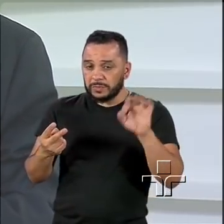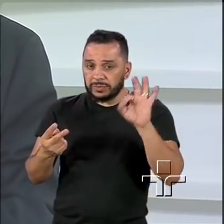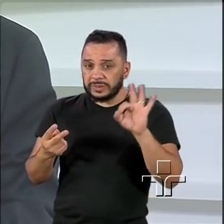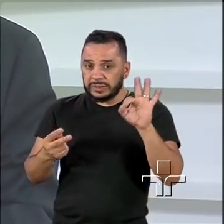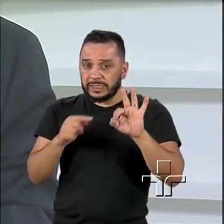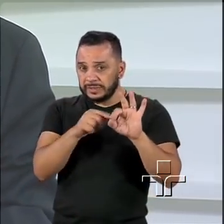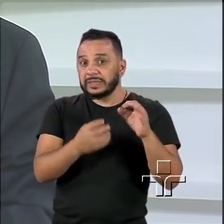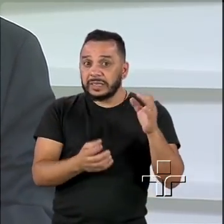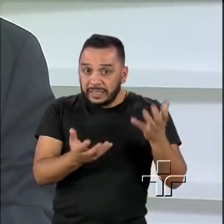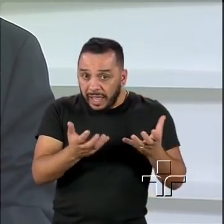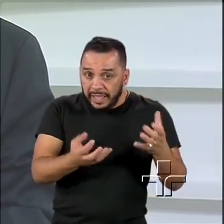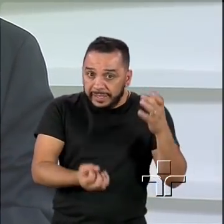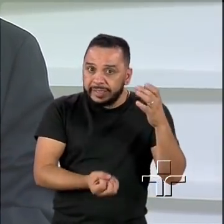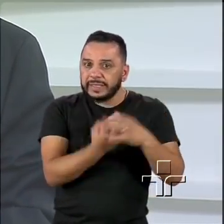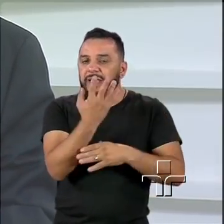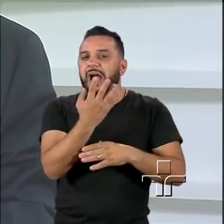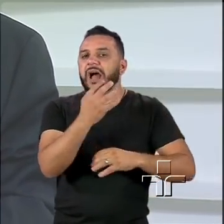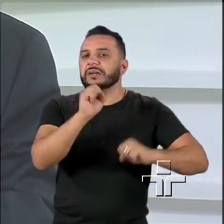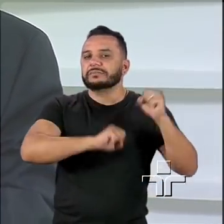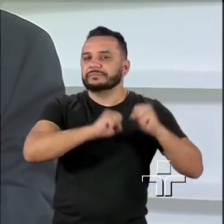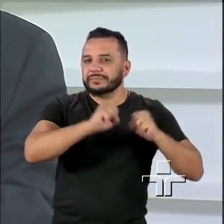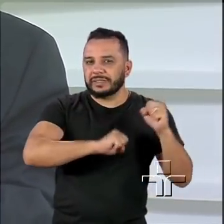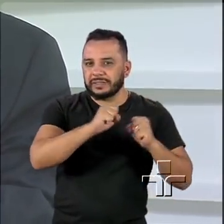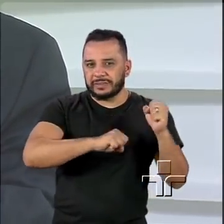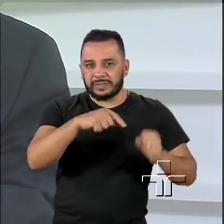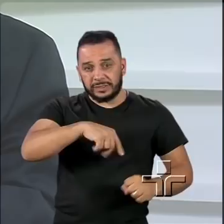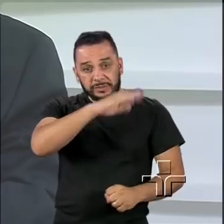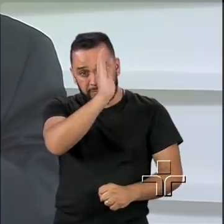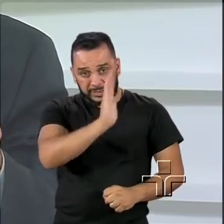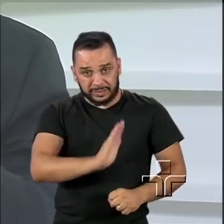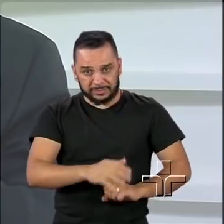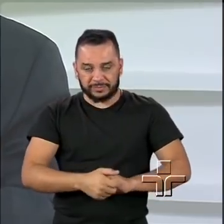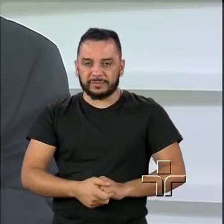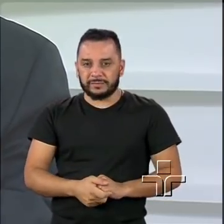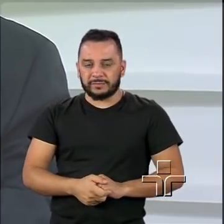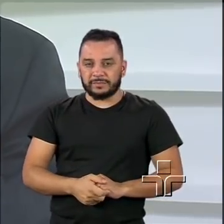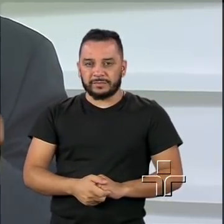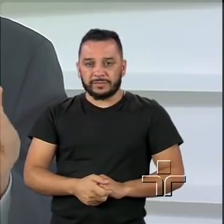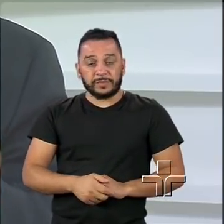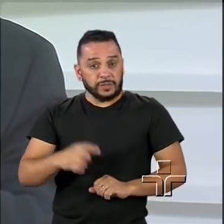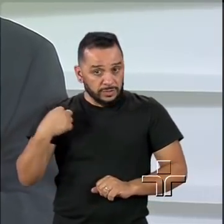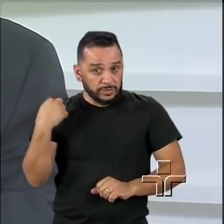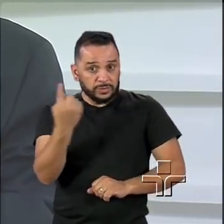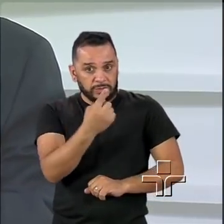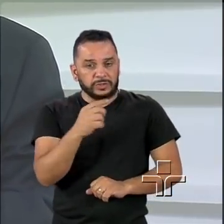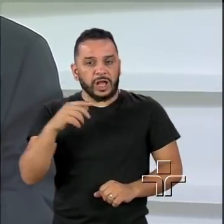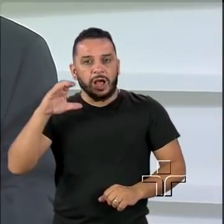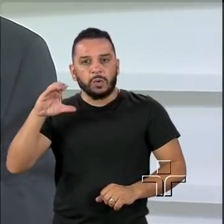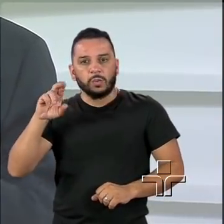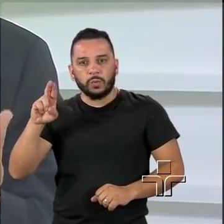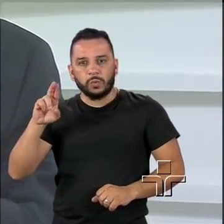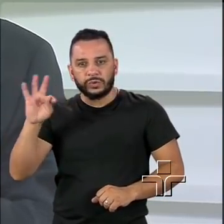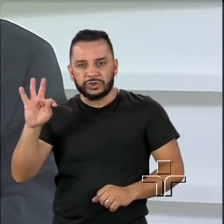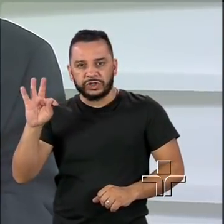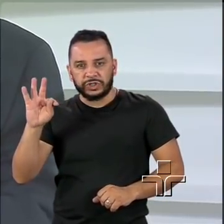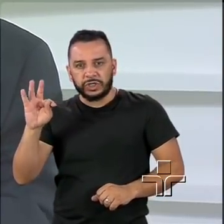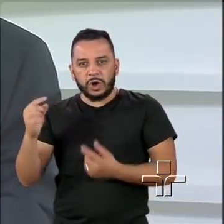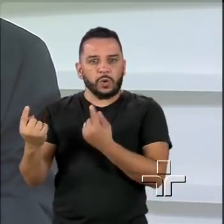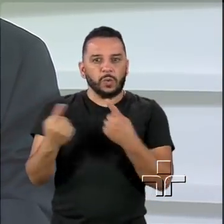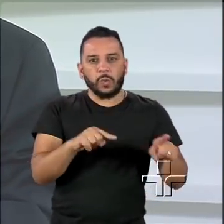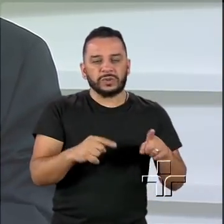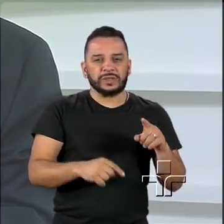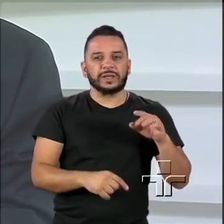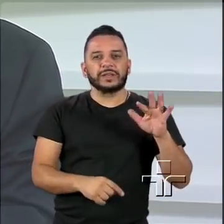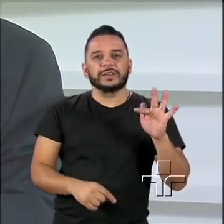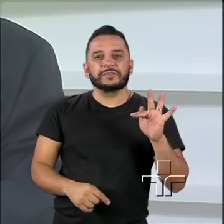tornariam empresários, empreendedores. Essa visão do nós contra eles, da CUT contra a Fiesp, nós estamos certos, eles estão